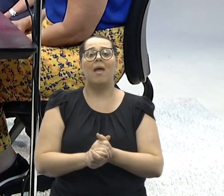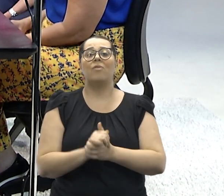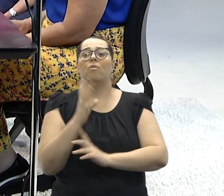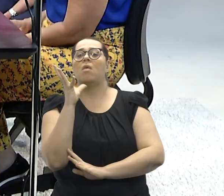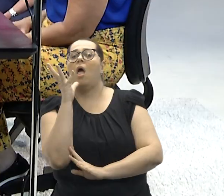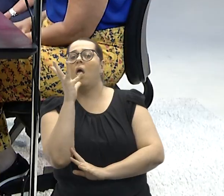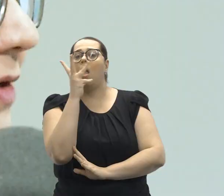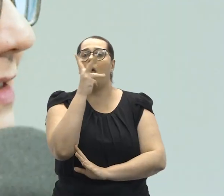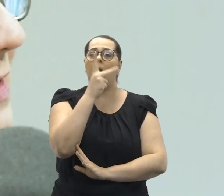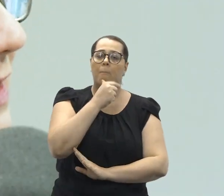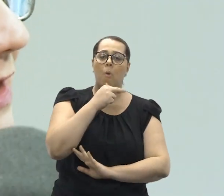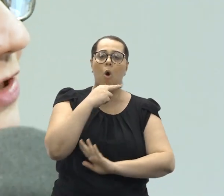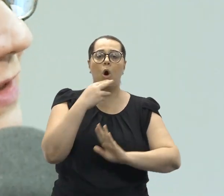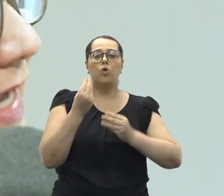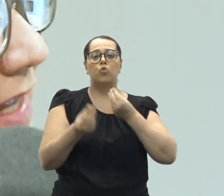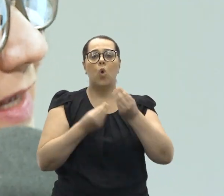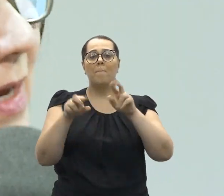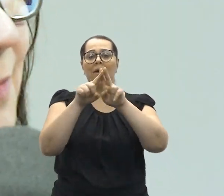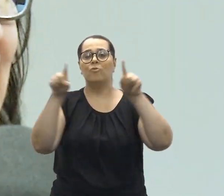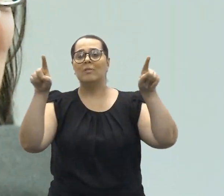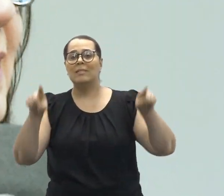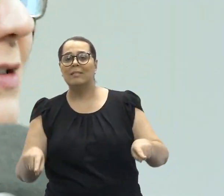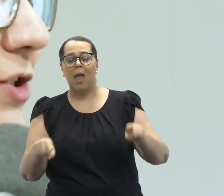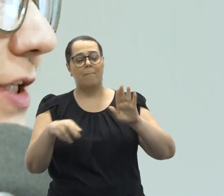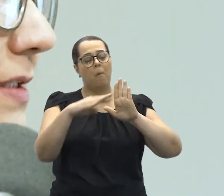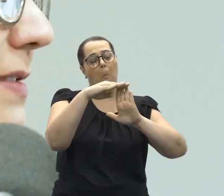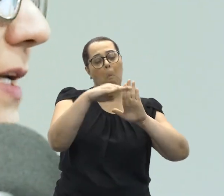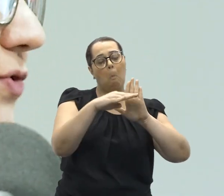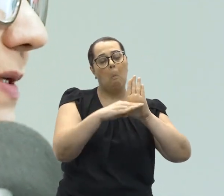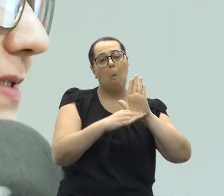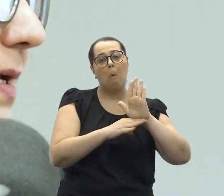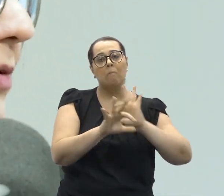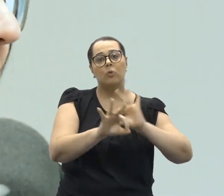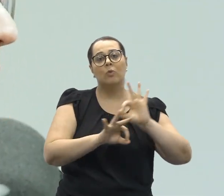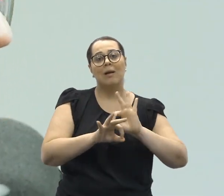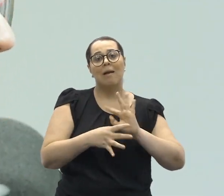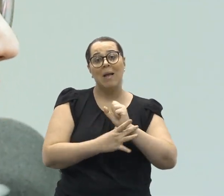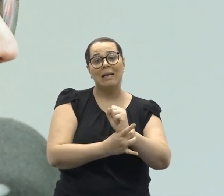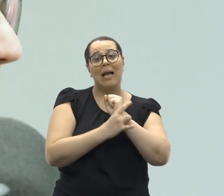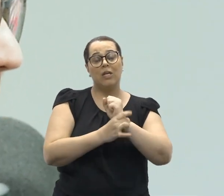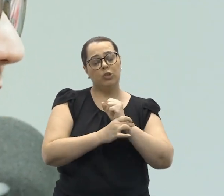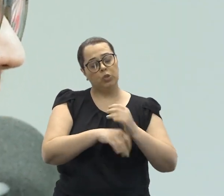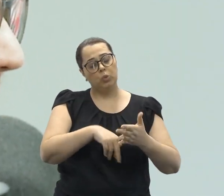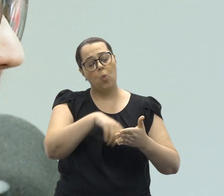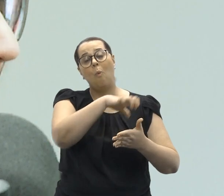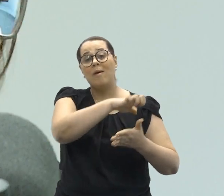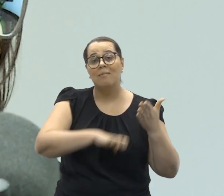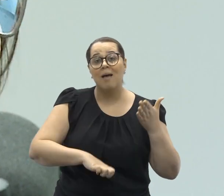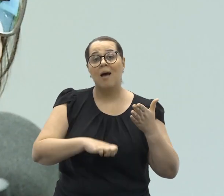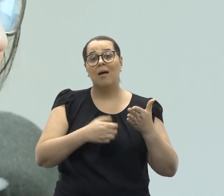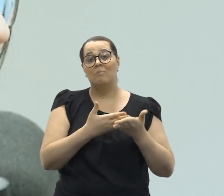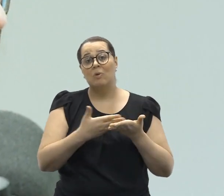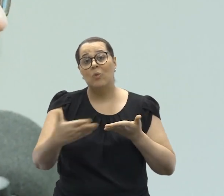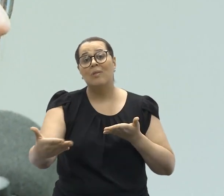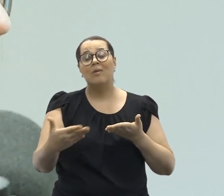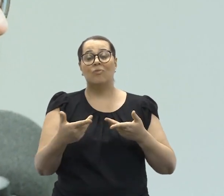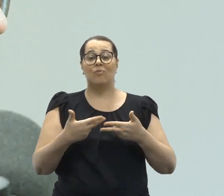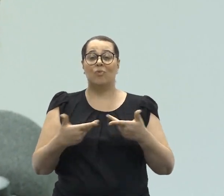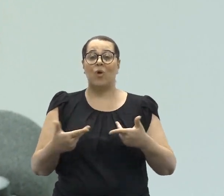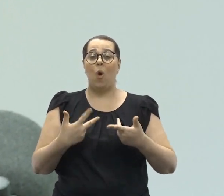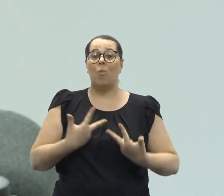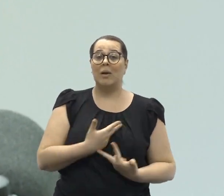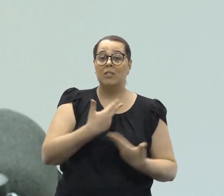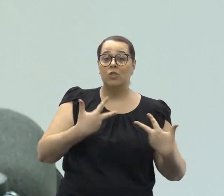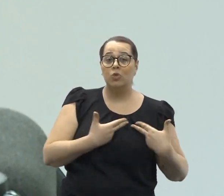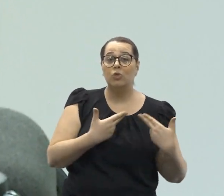de regulação aqui da nossa cidade tem para garantir, seja o exame ou seja o início mesmo do tratamento, a cirurgia, né,